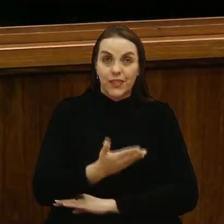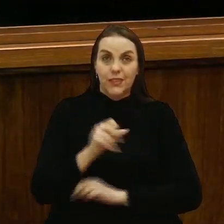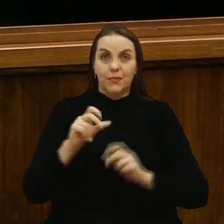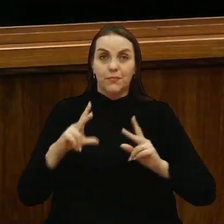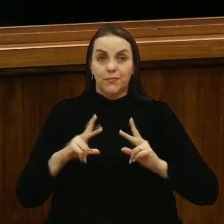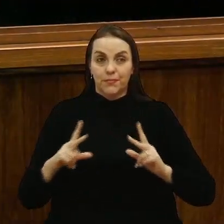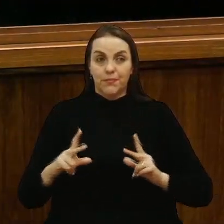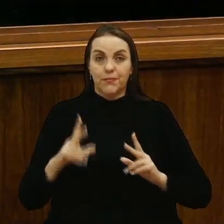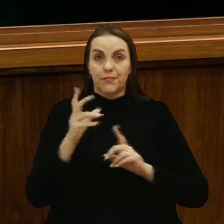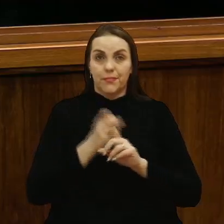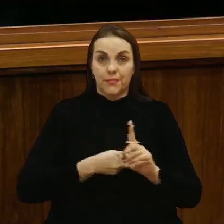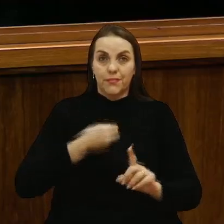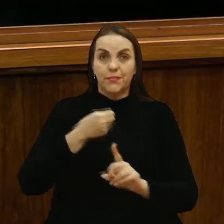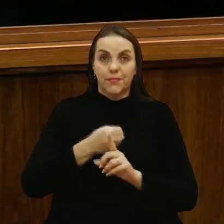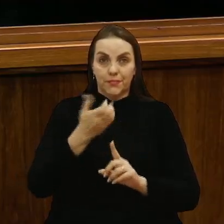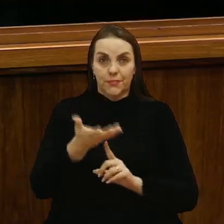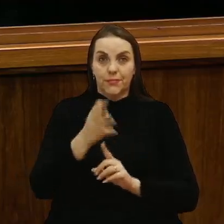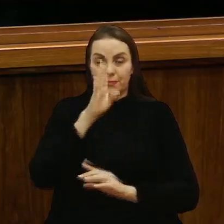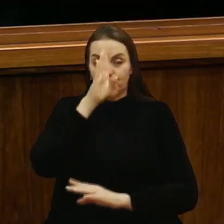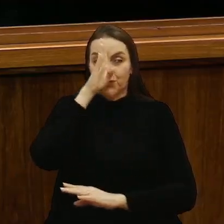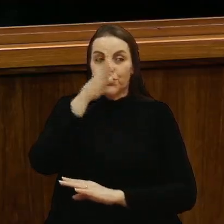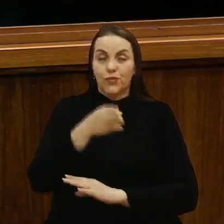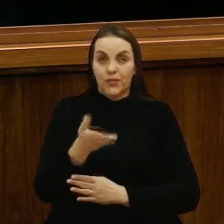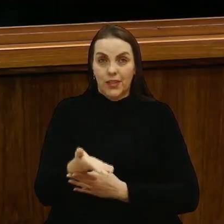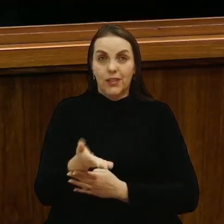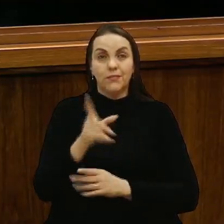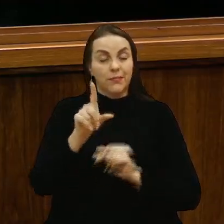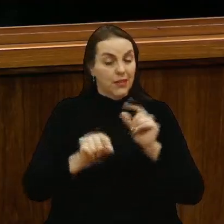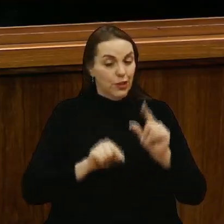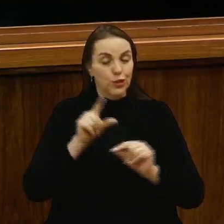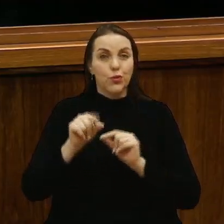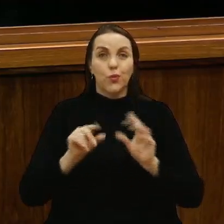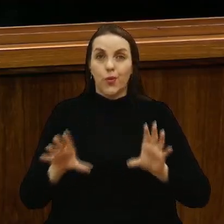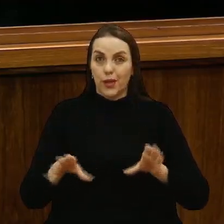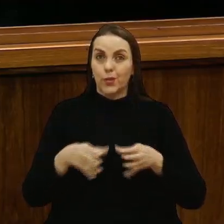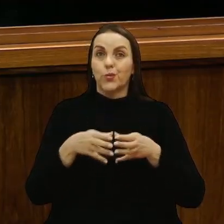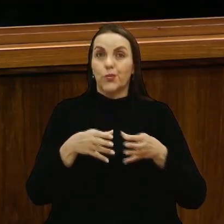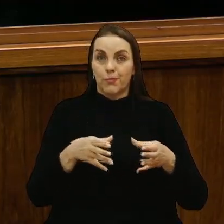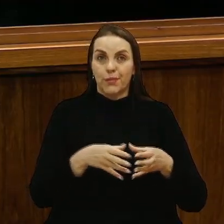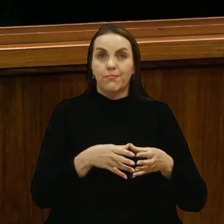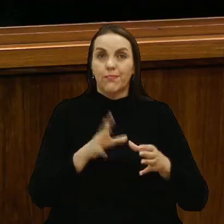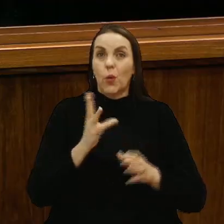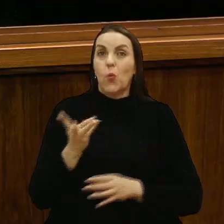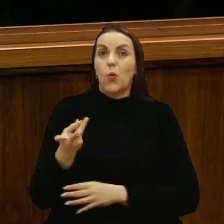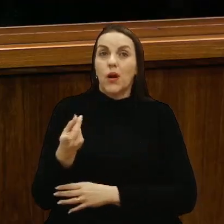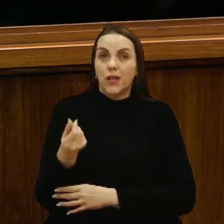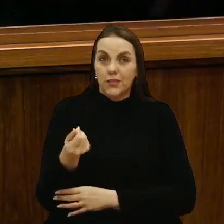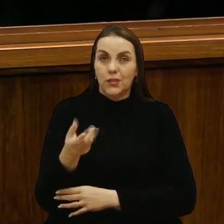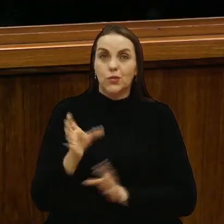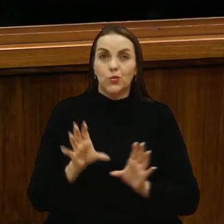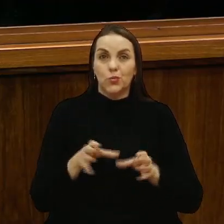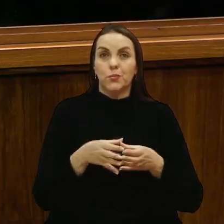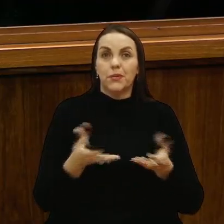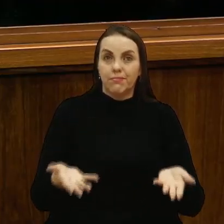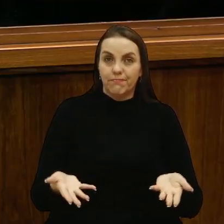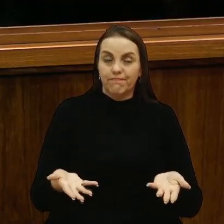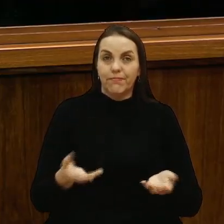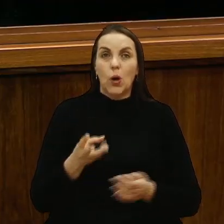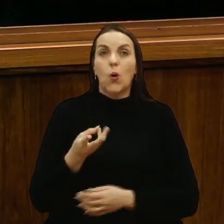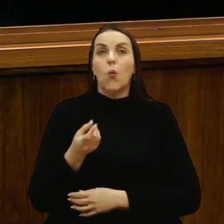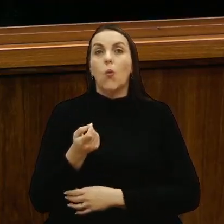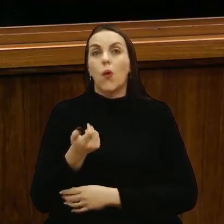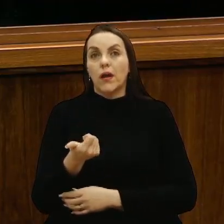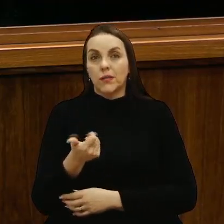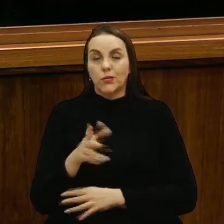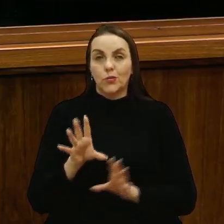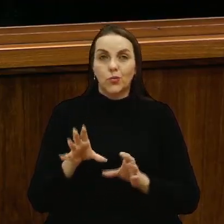que são impactadas diretamente pela escolha de turmas, pela quantidade de turmas, por quais serão as